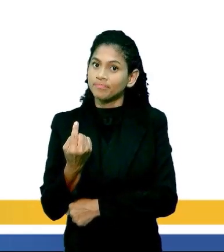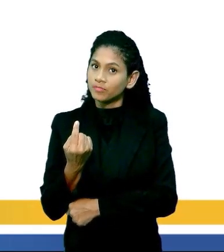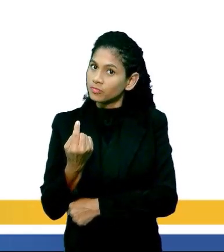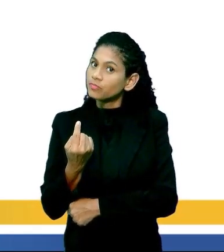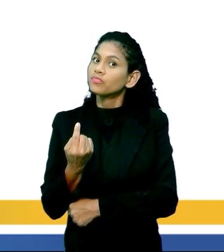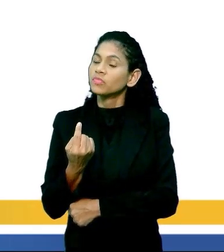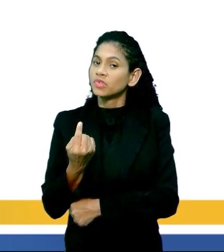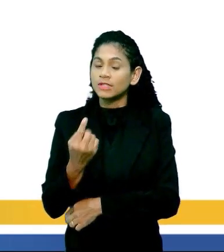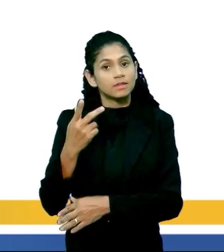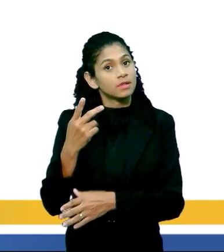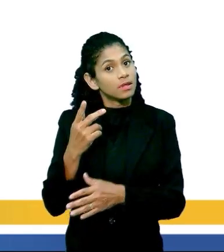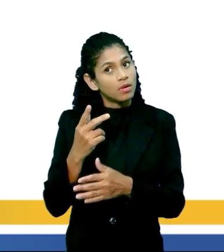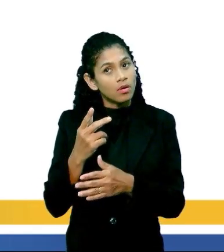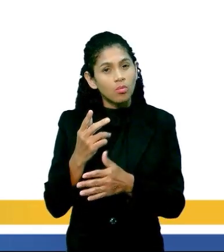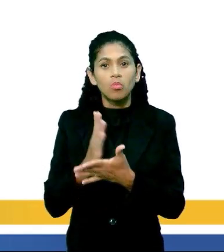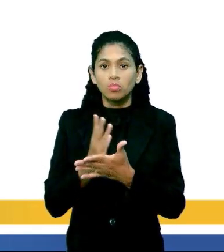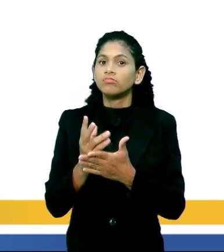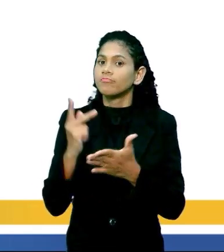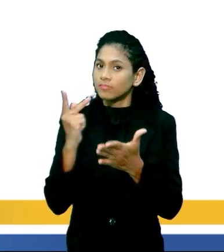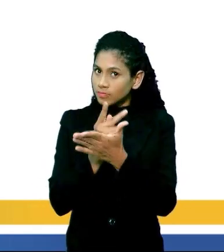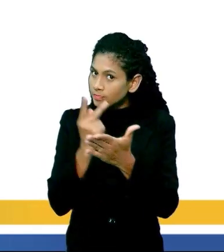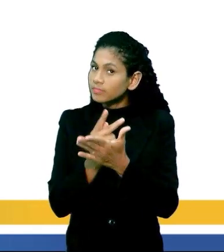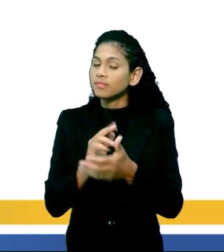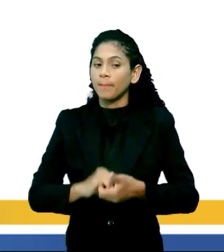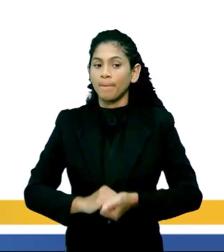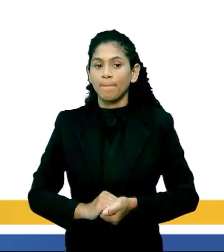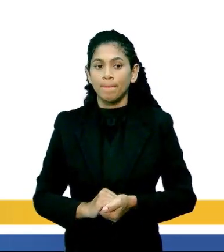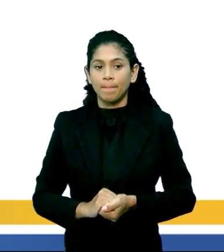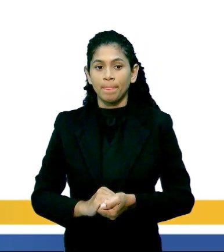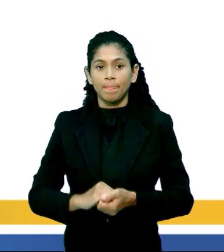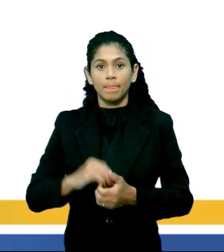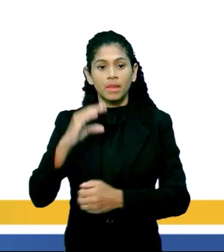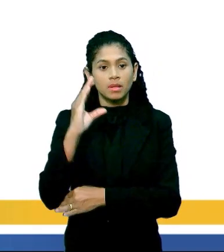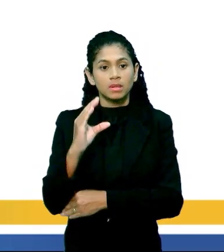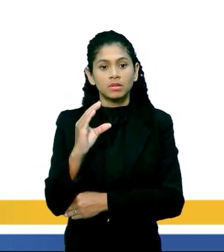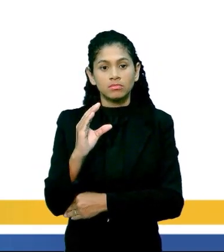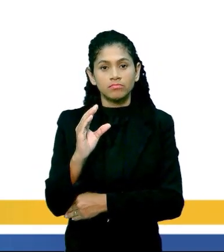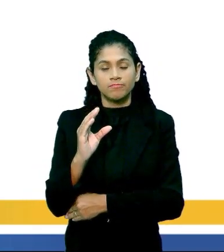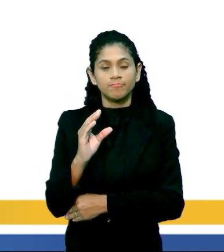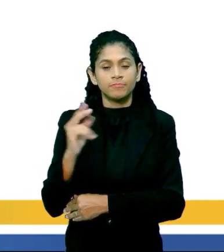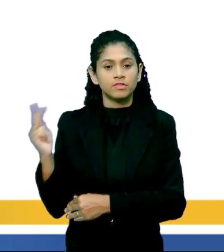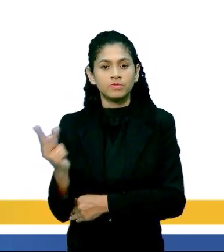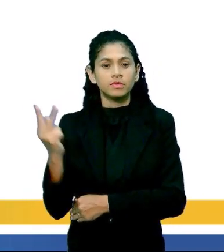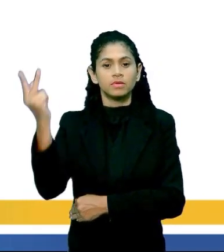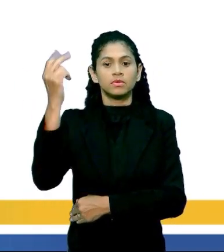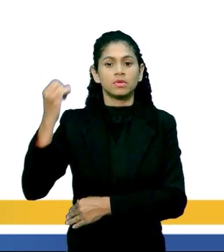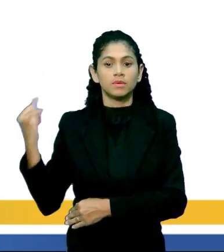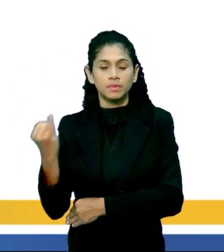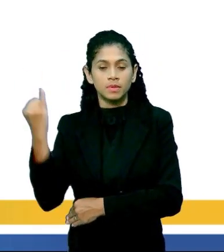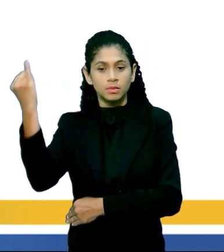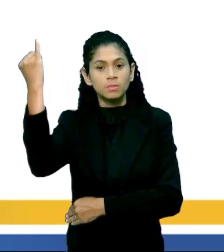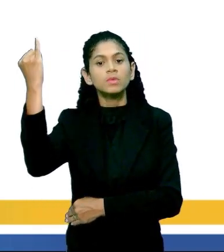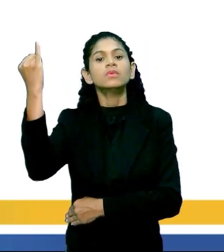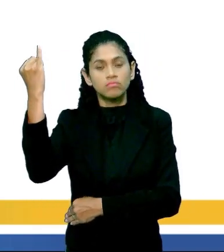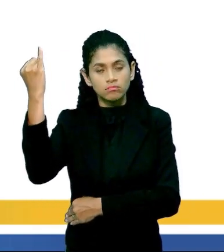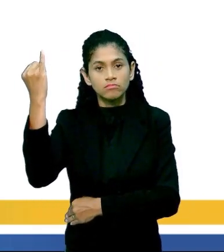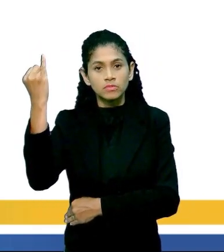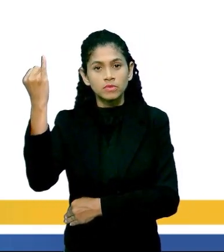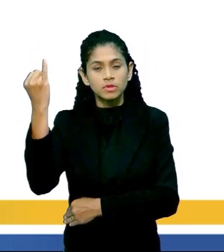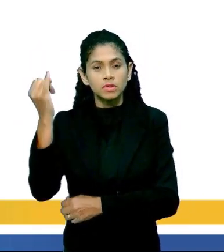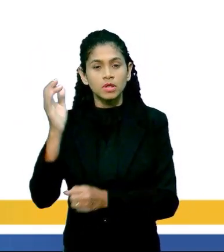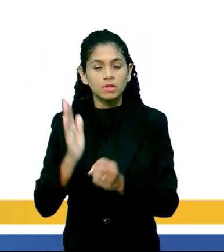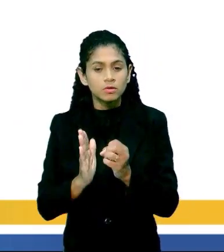destoamento. Letra C. Ressaltar a sua importância e preservar a memória cultural de nosso povo. Essa